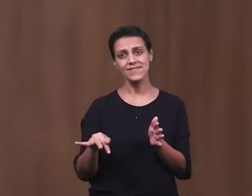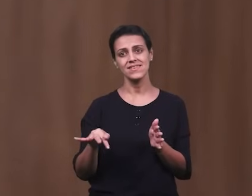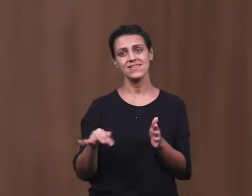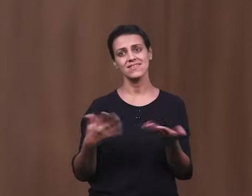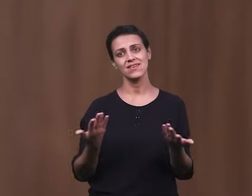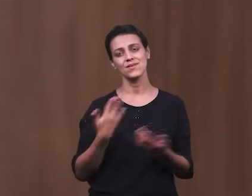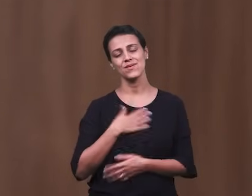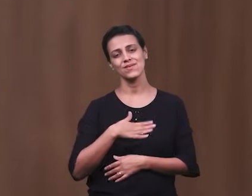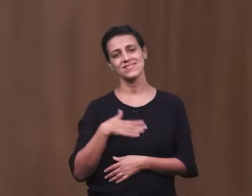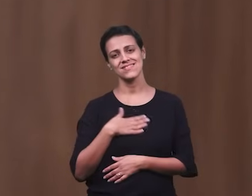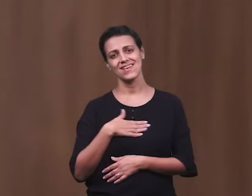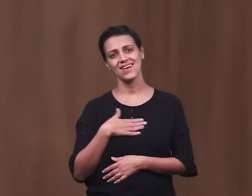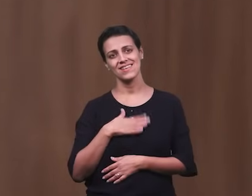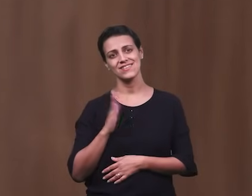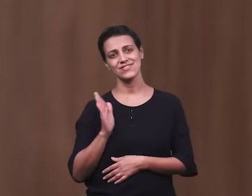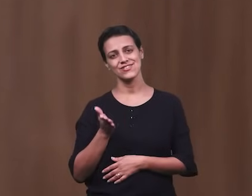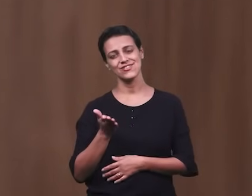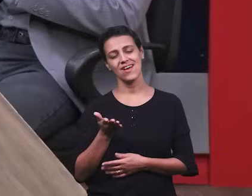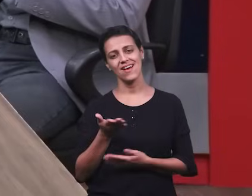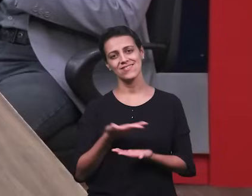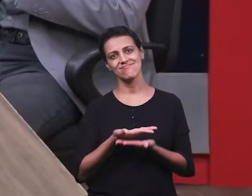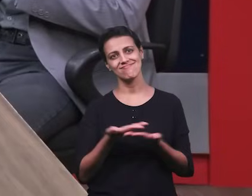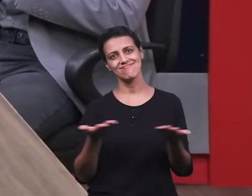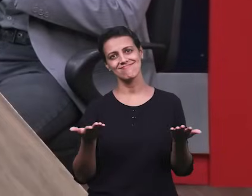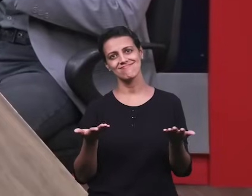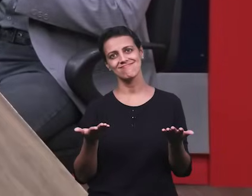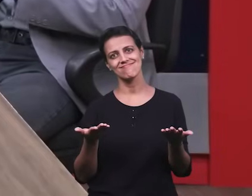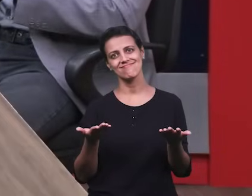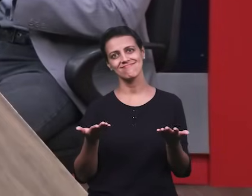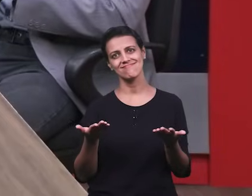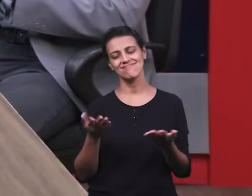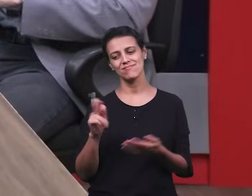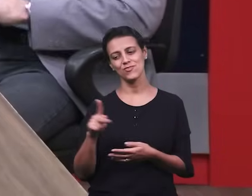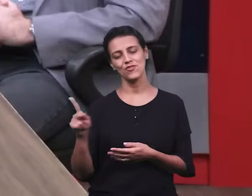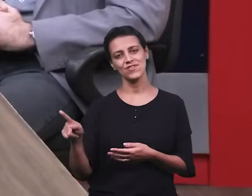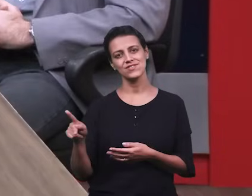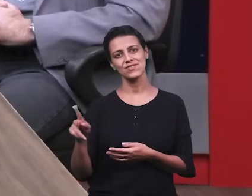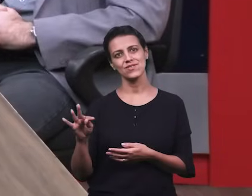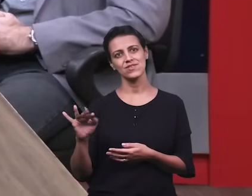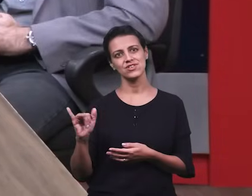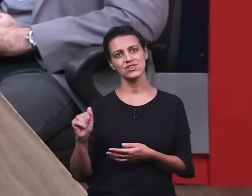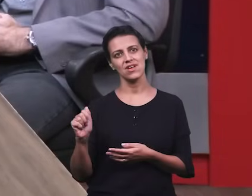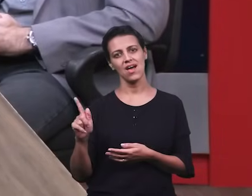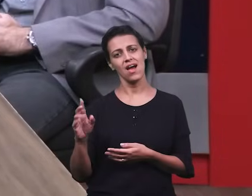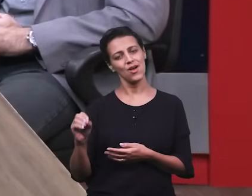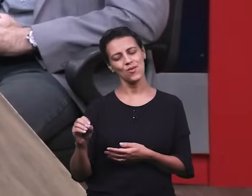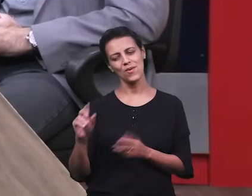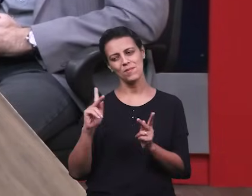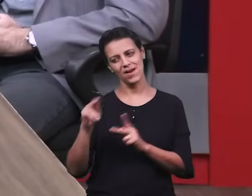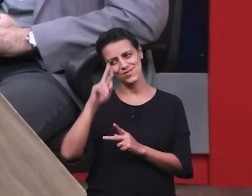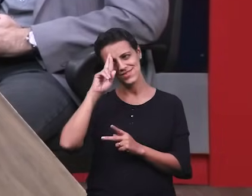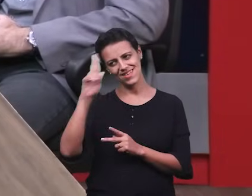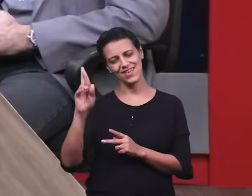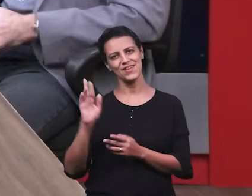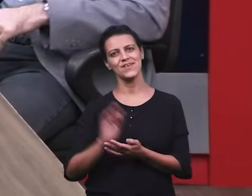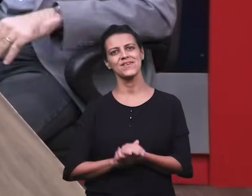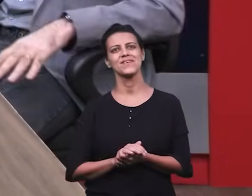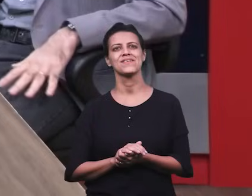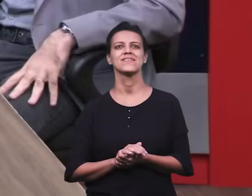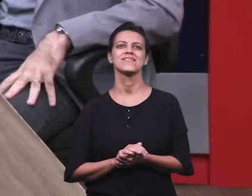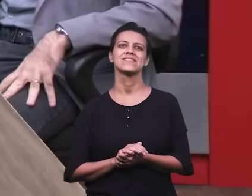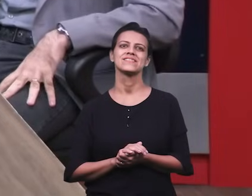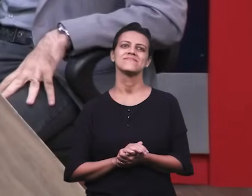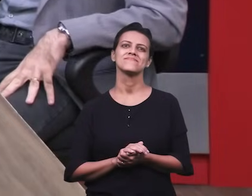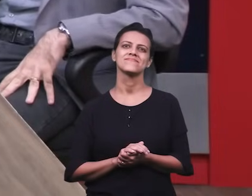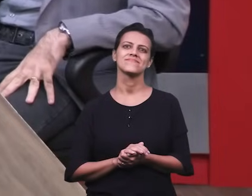aqui já, então, de despedir do professor Tiago, a paz do Senhor, até a próxima. Pai do Senhor,